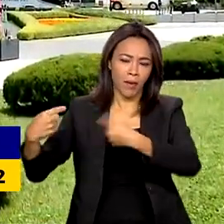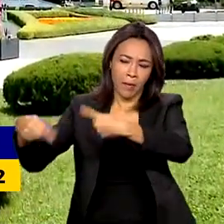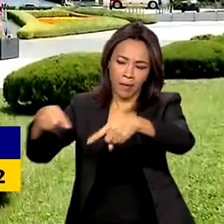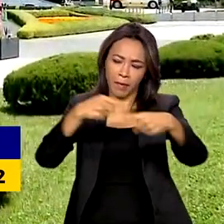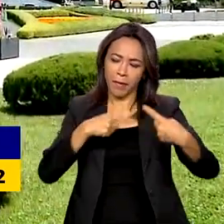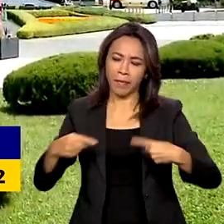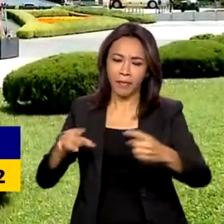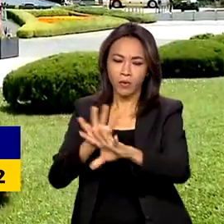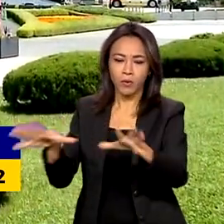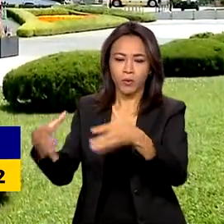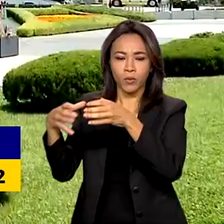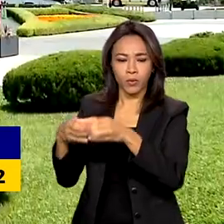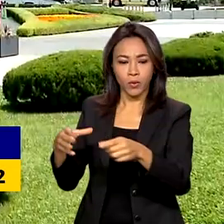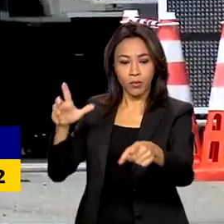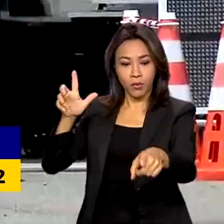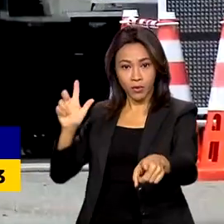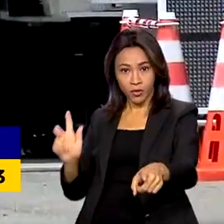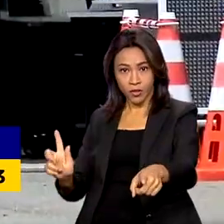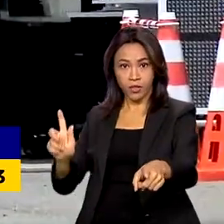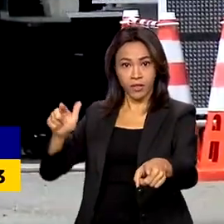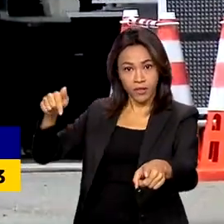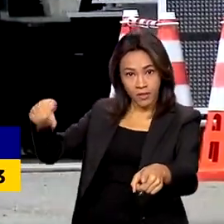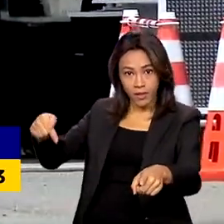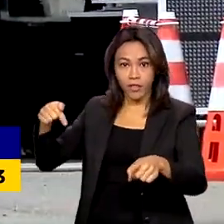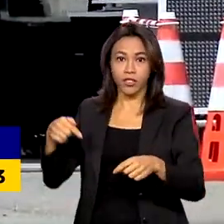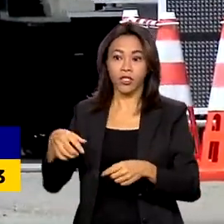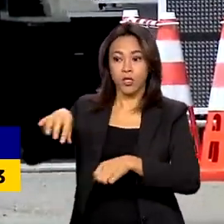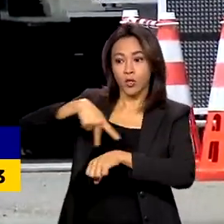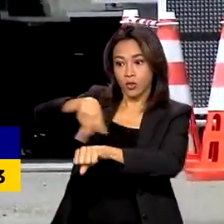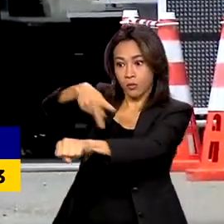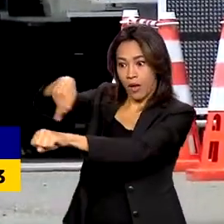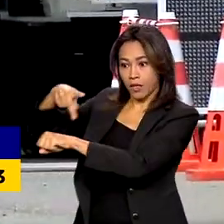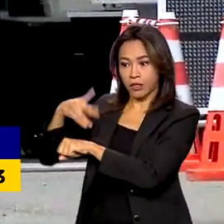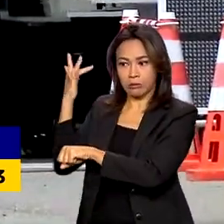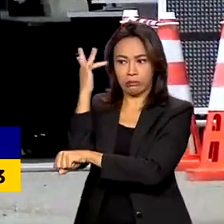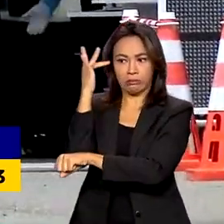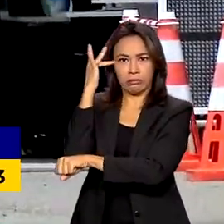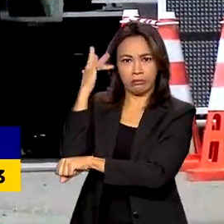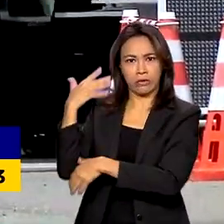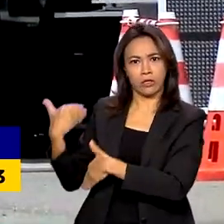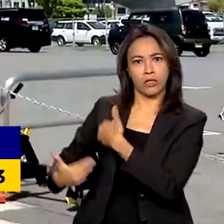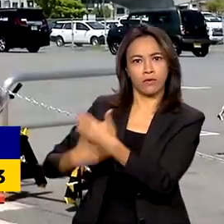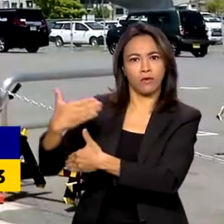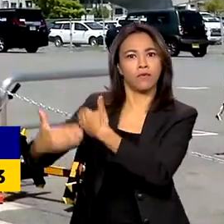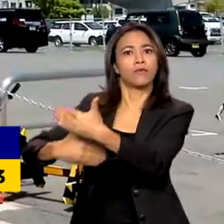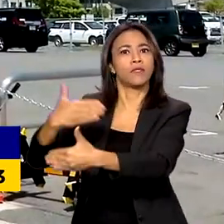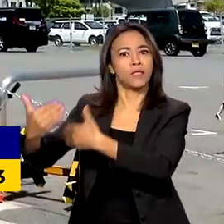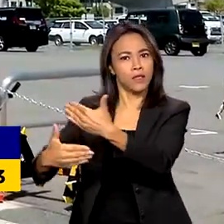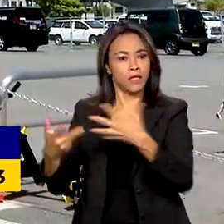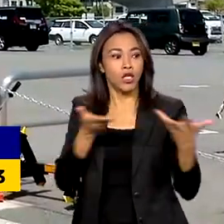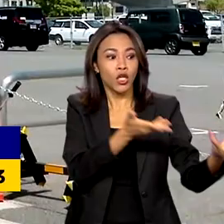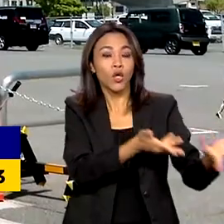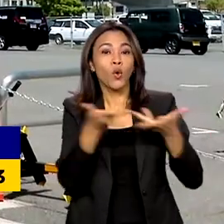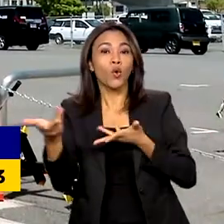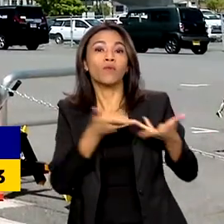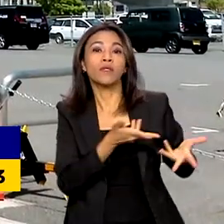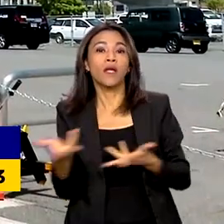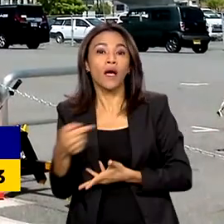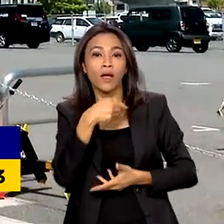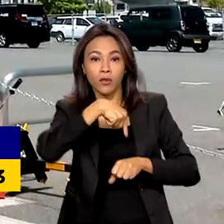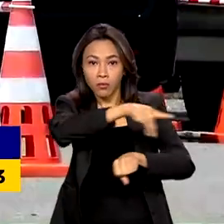do G7 em Hiroshima. Líderes de economias desenvolvidas e países convidados vão tratar da